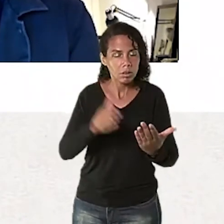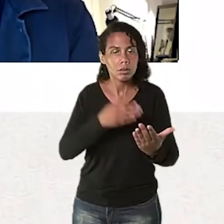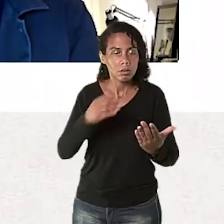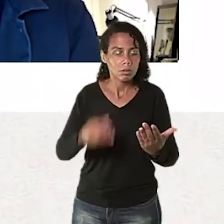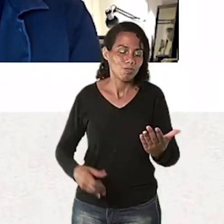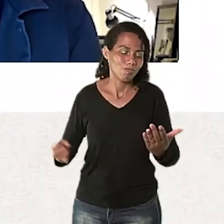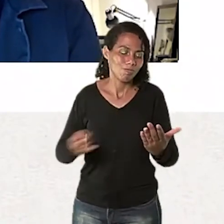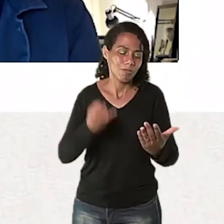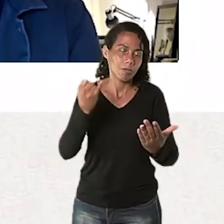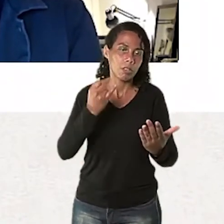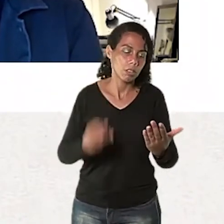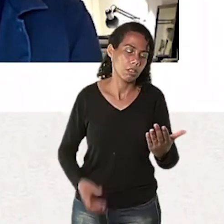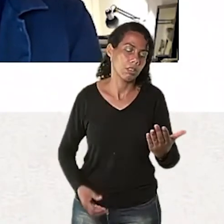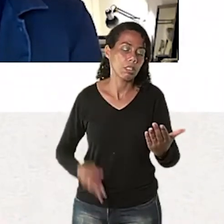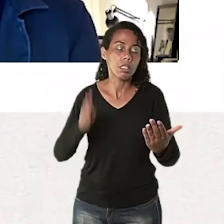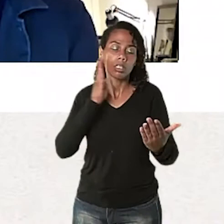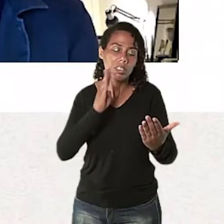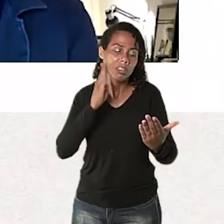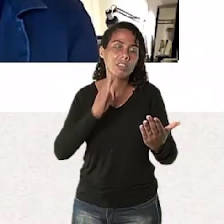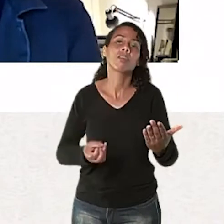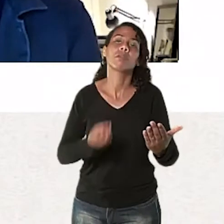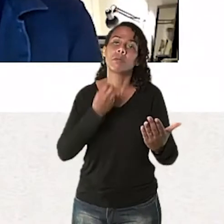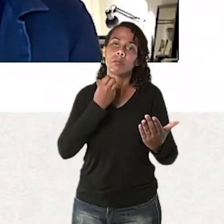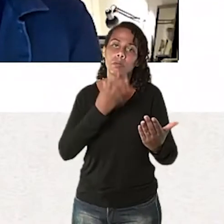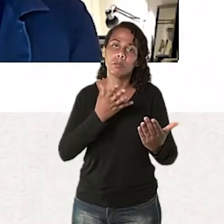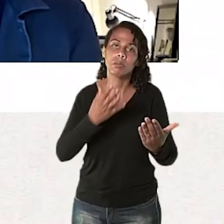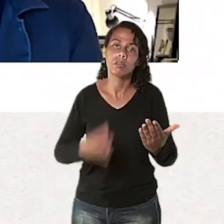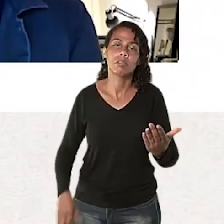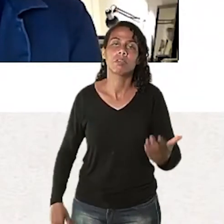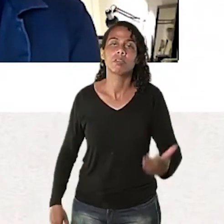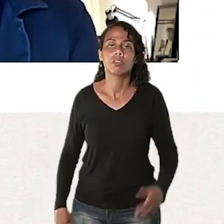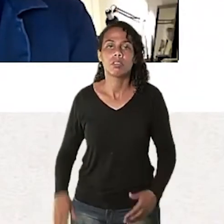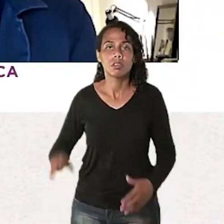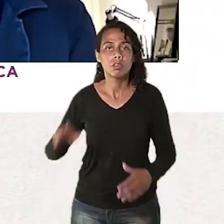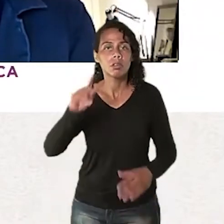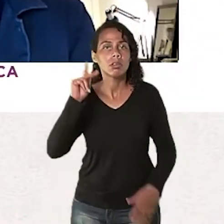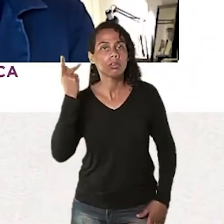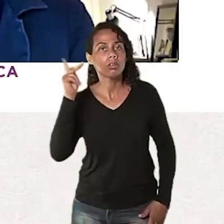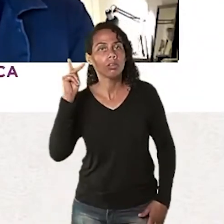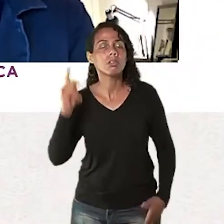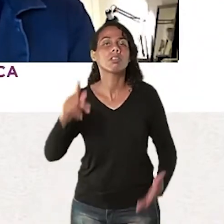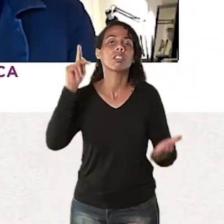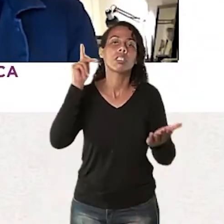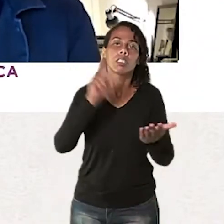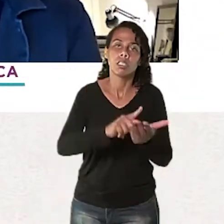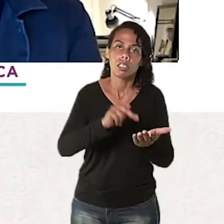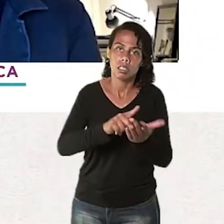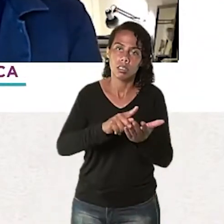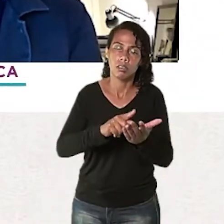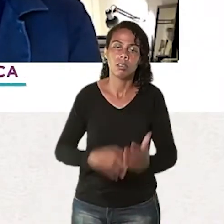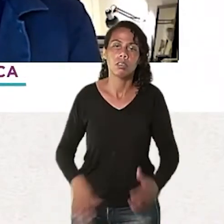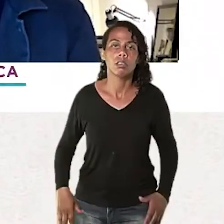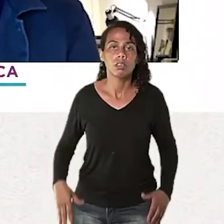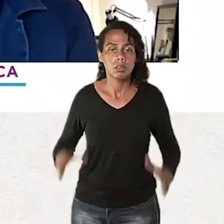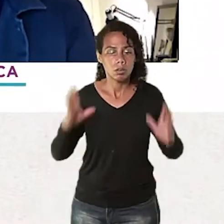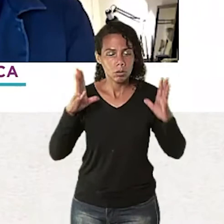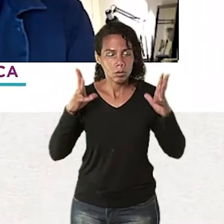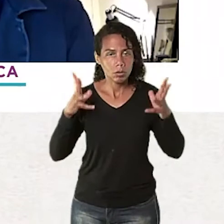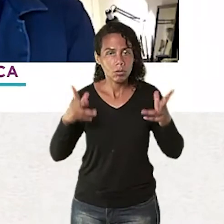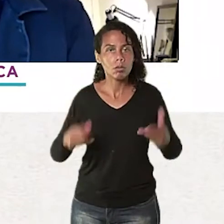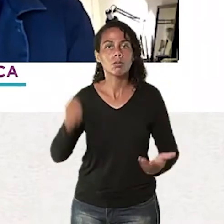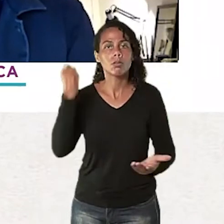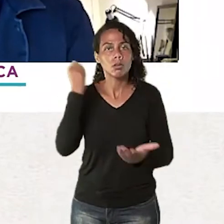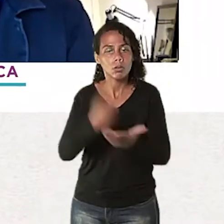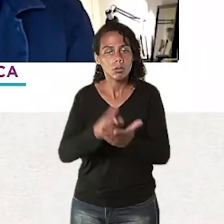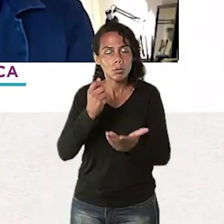até hoje, tentar largar um pouco o meu imaginário dos leitores, e eu não vou fazer... Eu quero continuar fazendo isso. E aí é